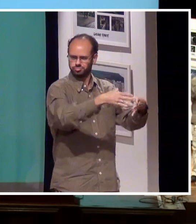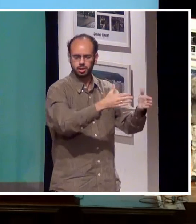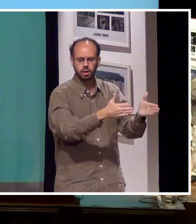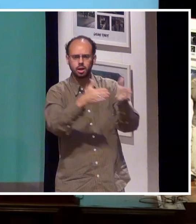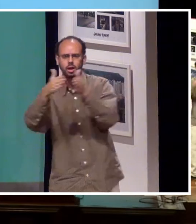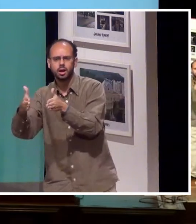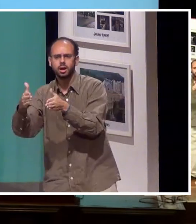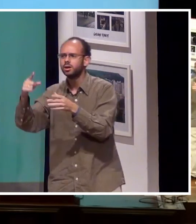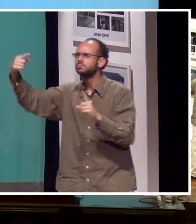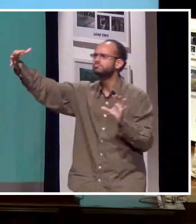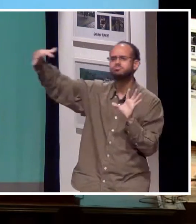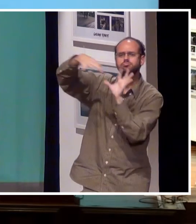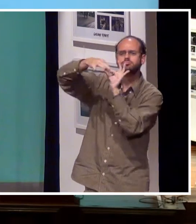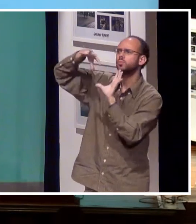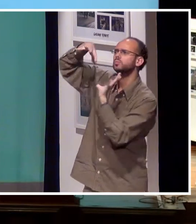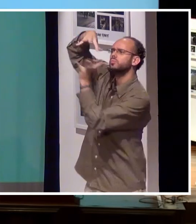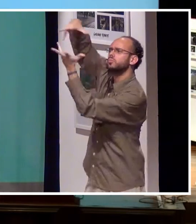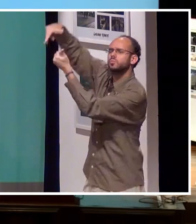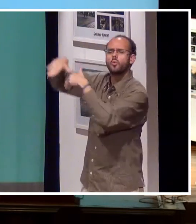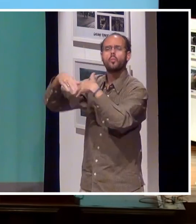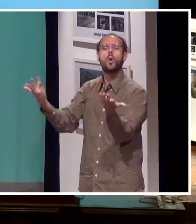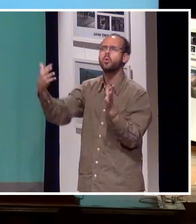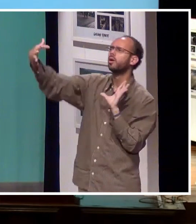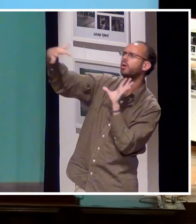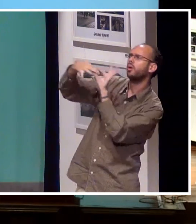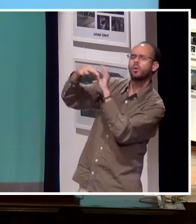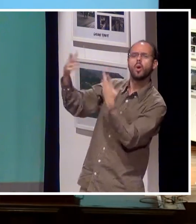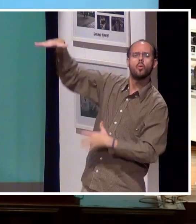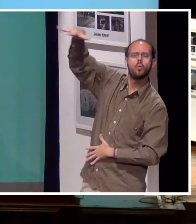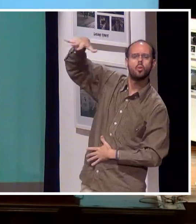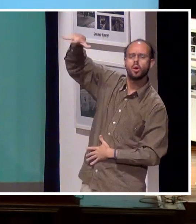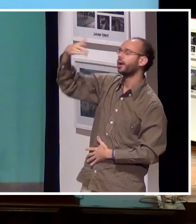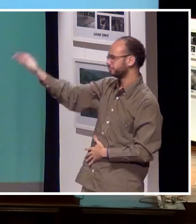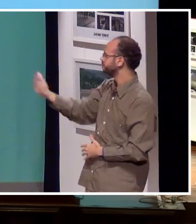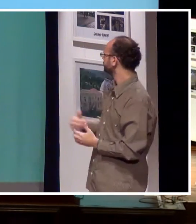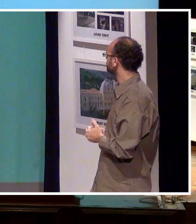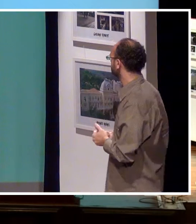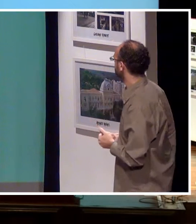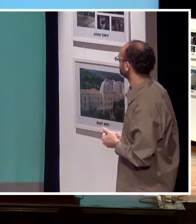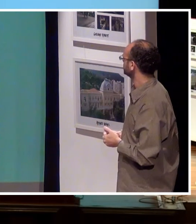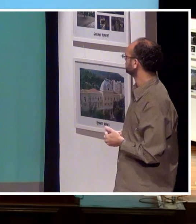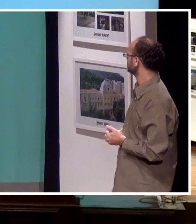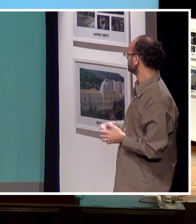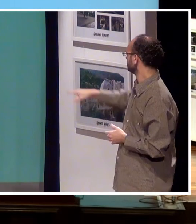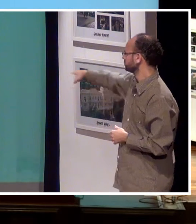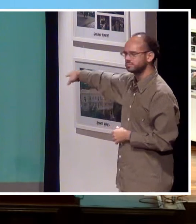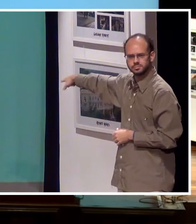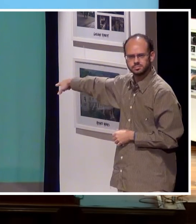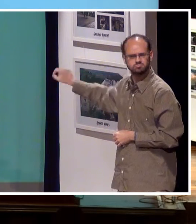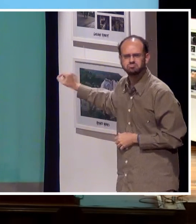A FENES, ela trabalha com vários pontos e ela está coligada a várias